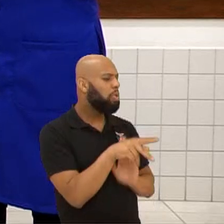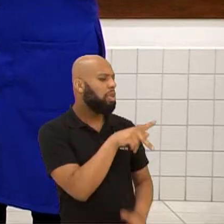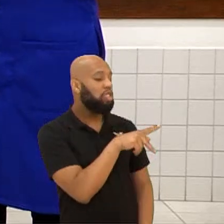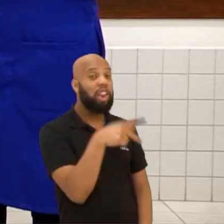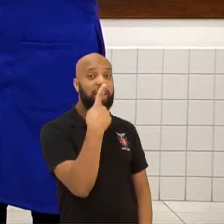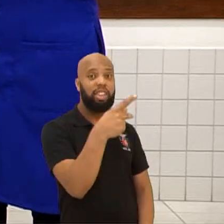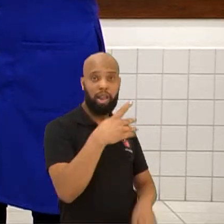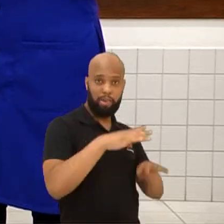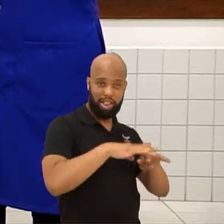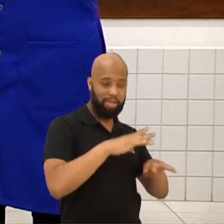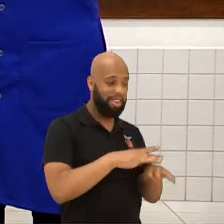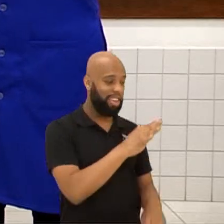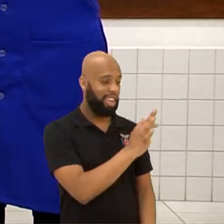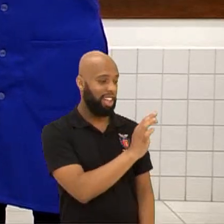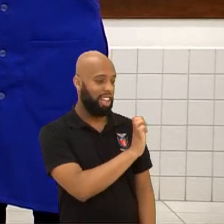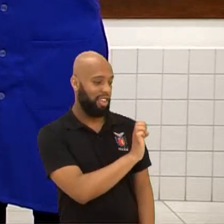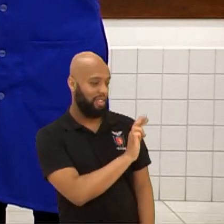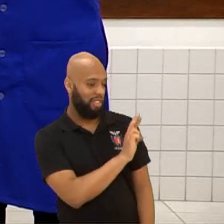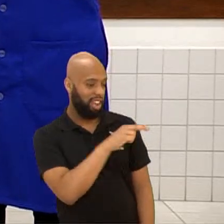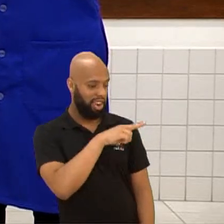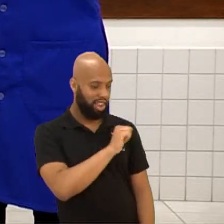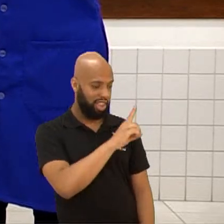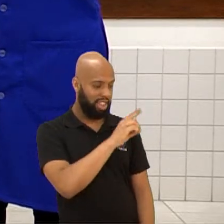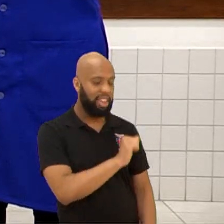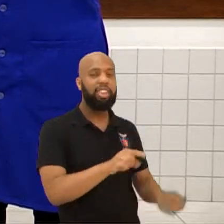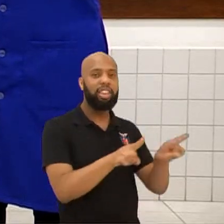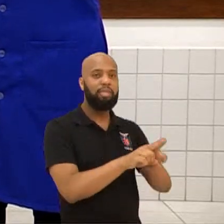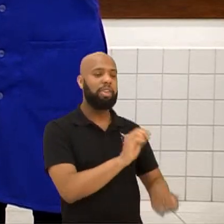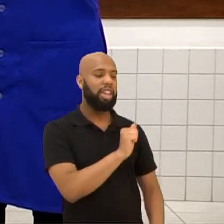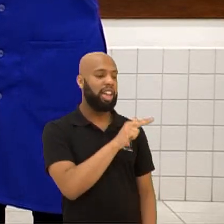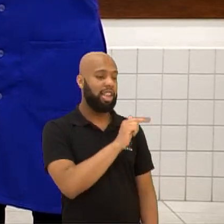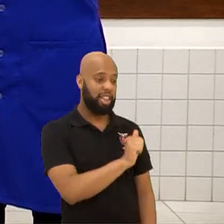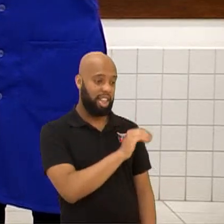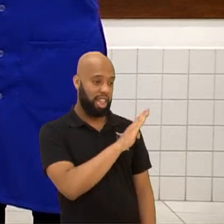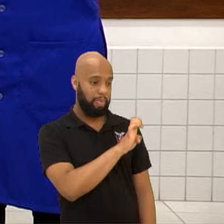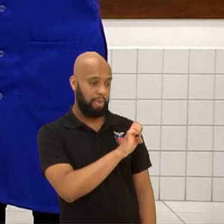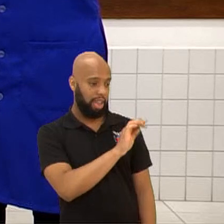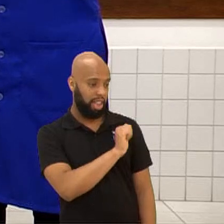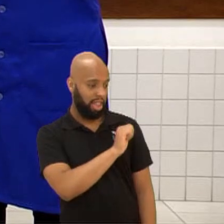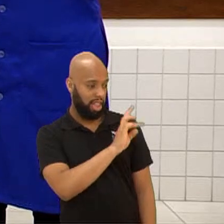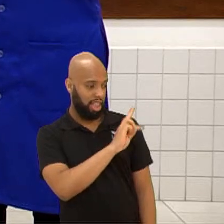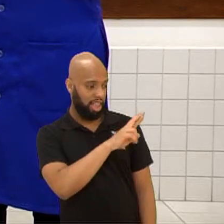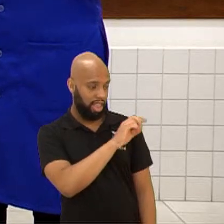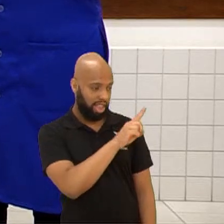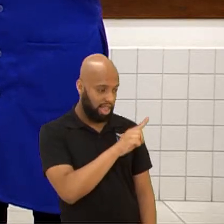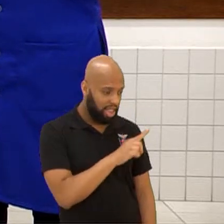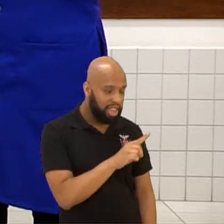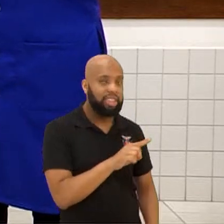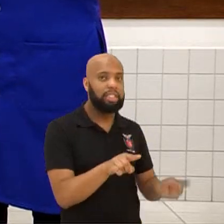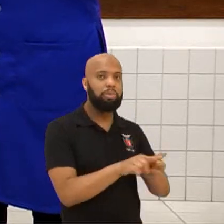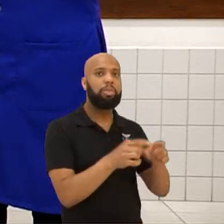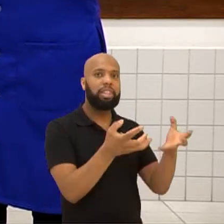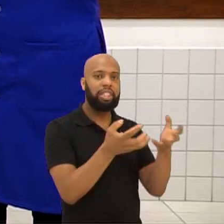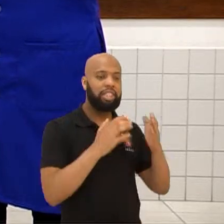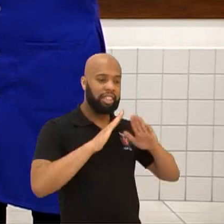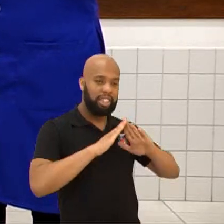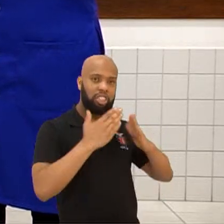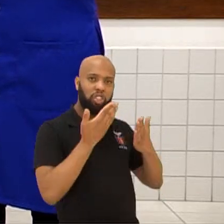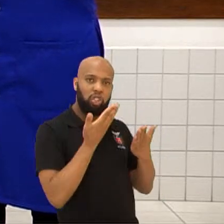beijo, professora. Ana Beatriz Rodrigues Romano, também dá um oi aqui. Um salve para a Escola